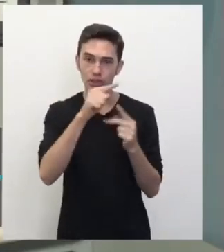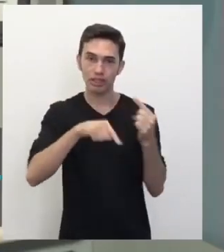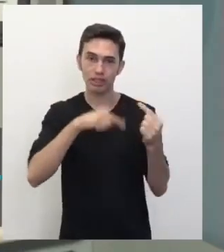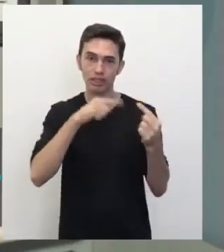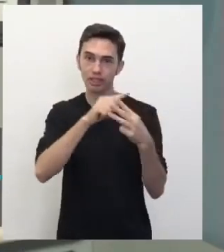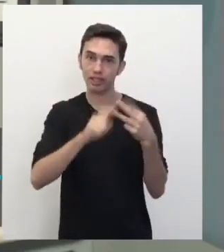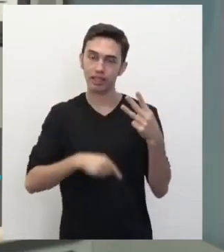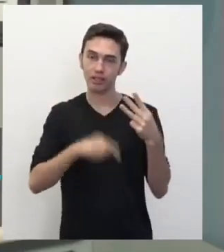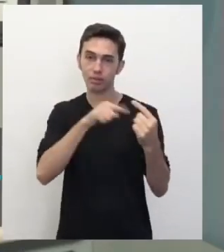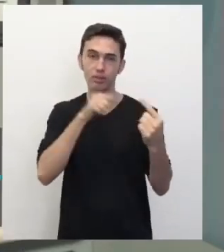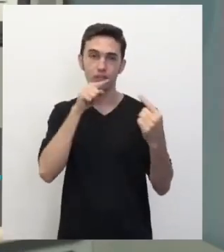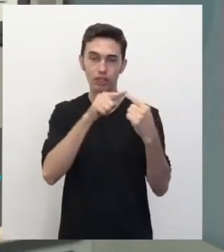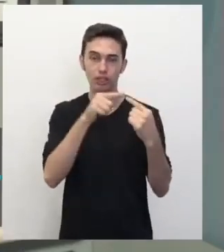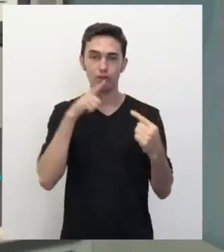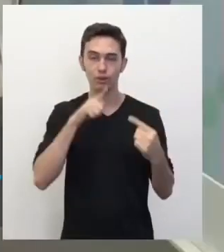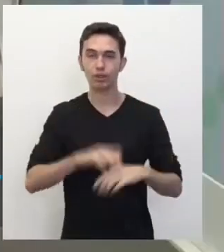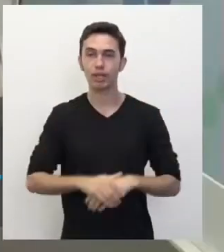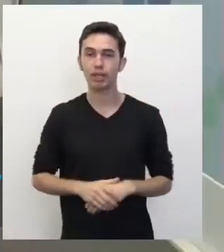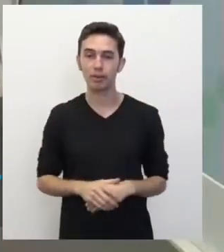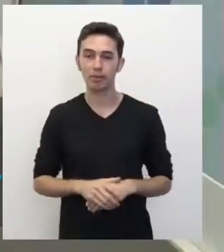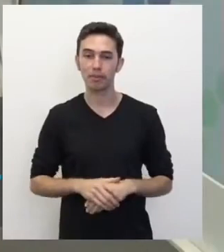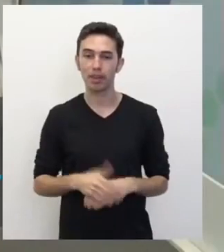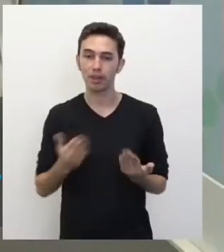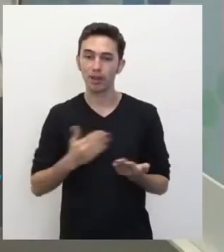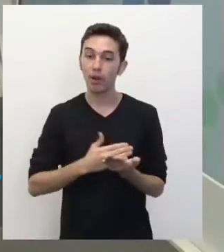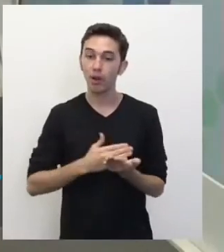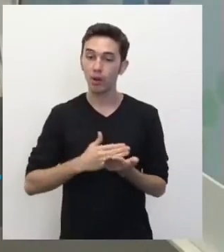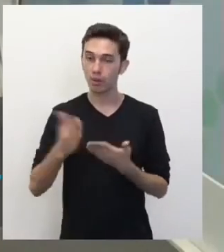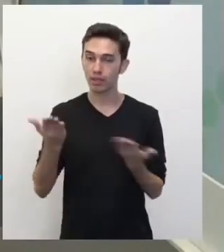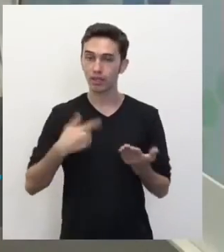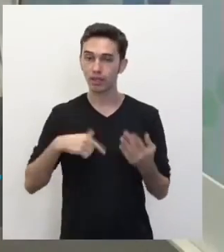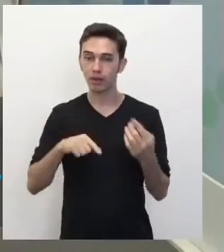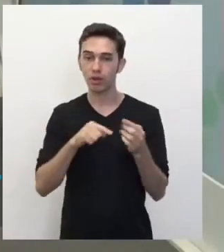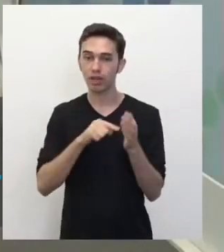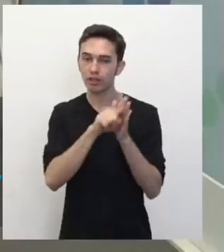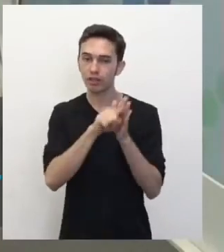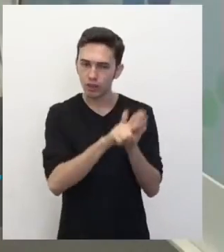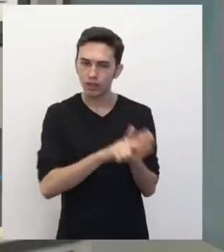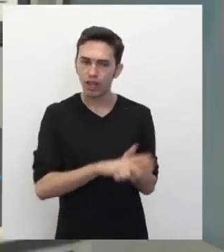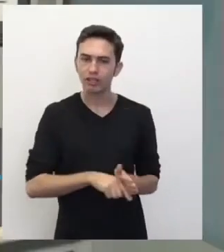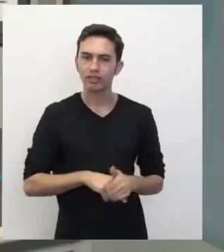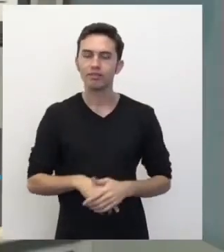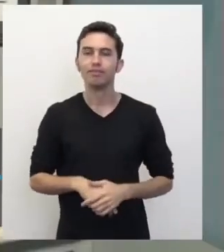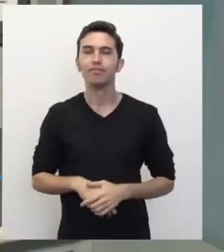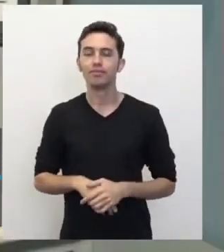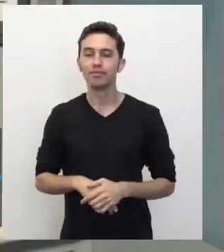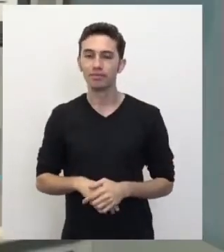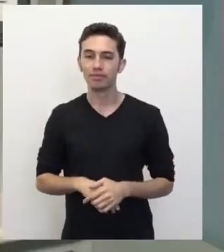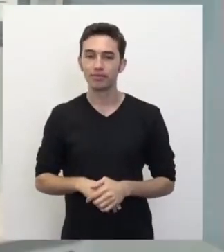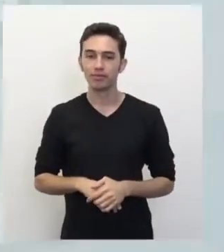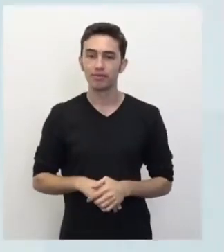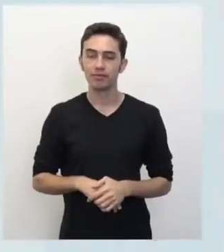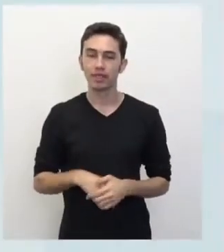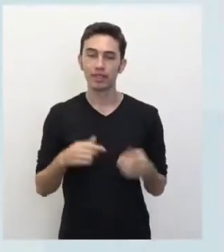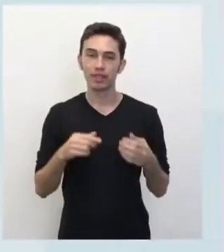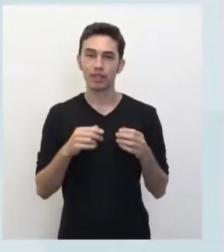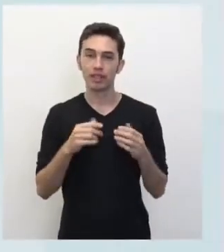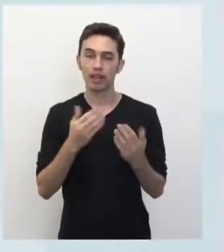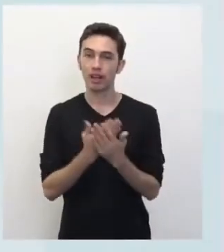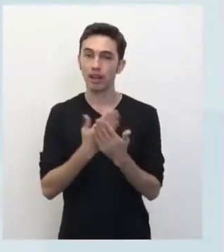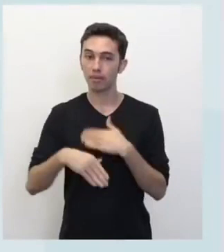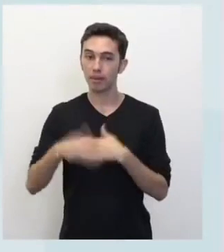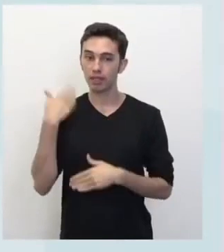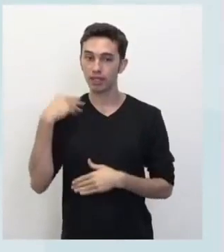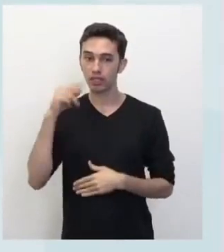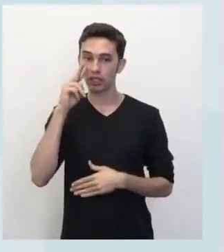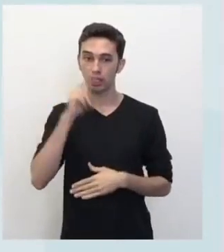a nossa sondagem, Déia? Vamos Eu ia lá. falar sondagem. Não tem problema. Vamos Então, lá. na aula passada, nós lemos o que? O texto, preservação